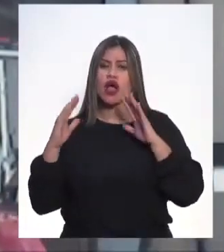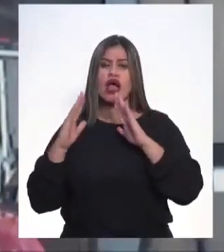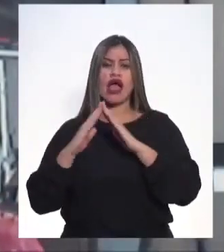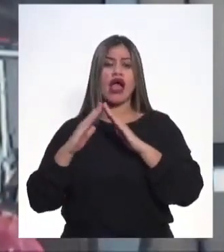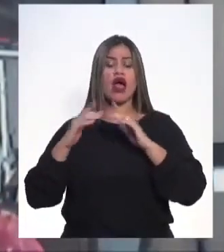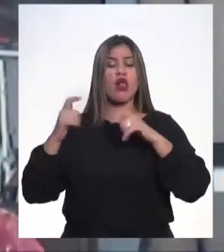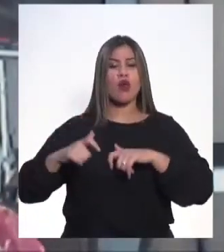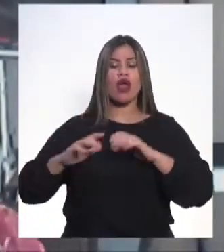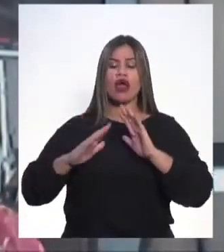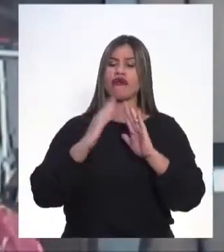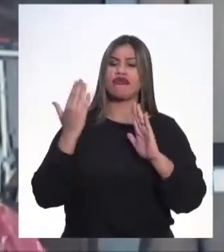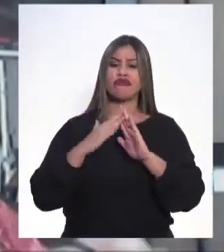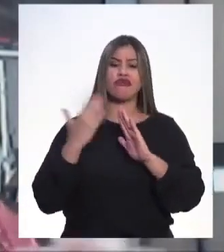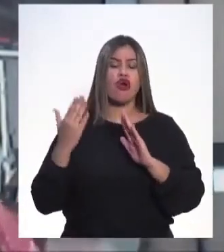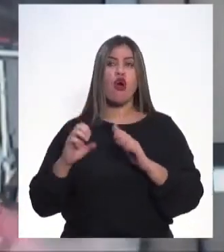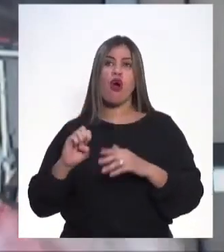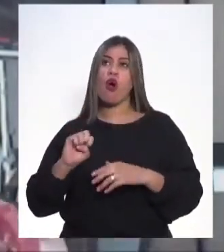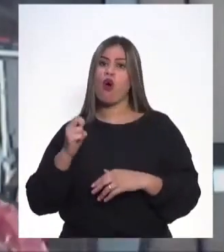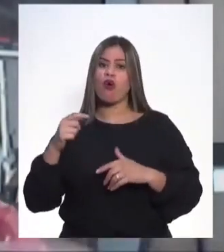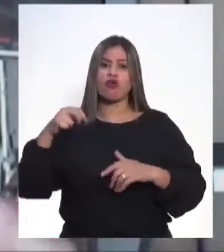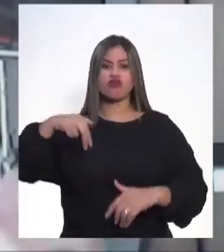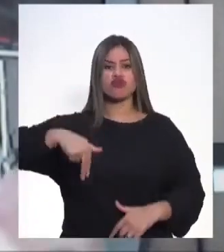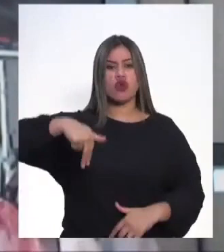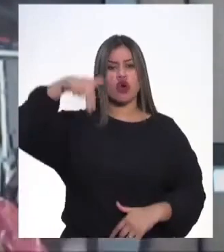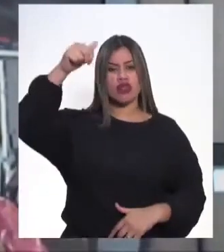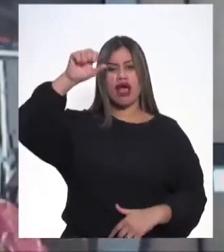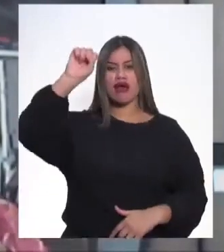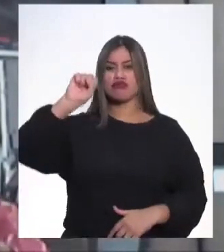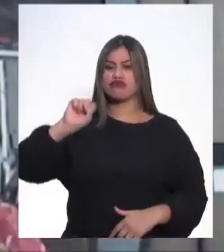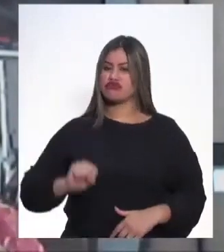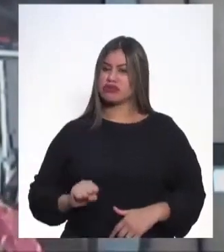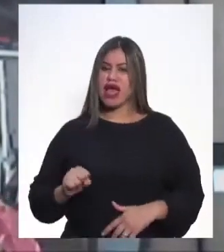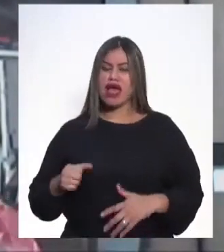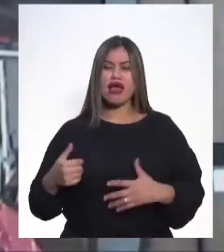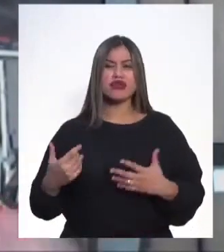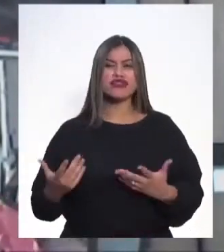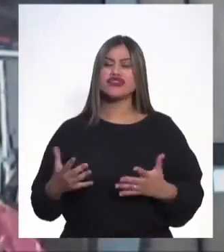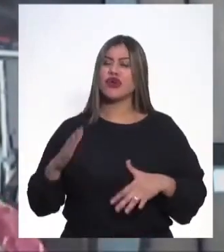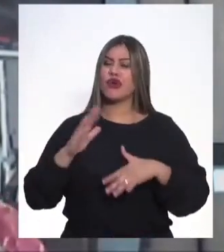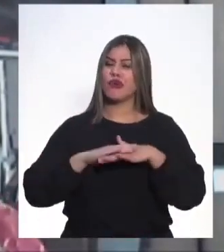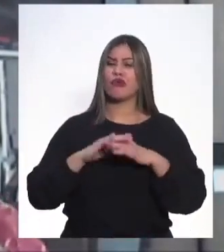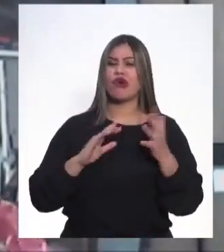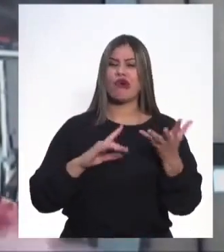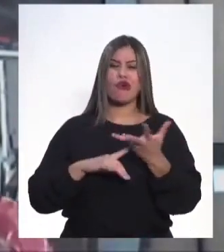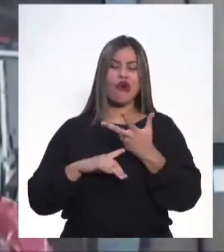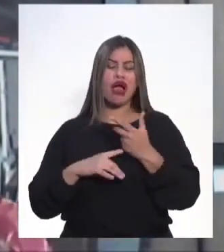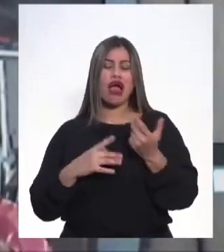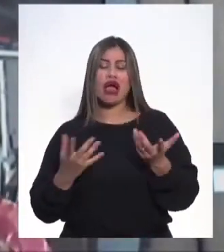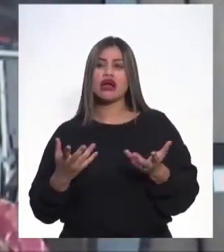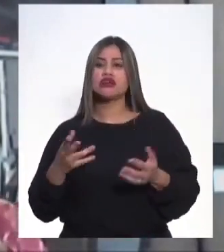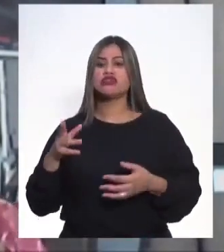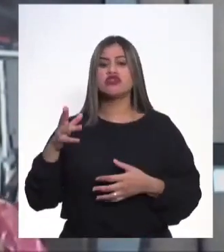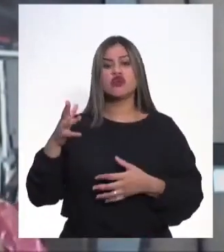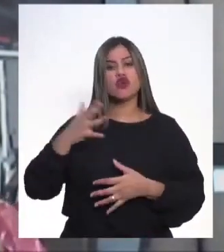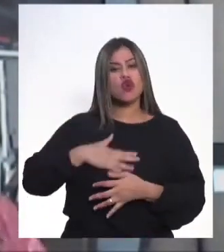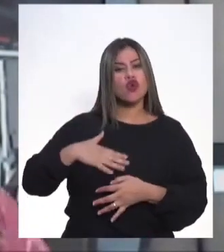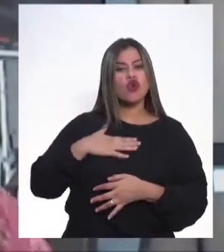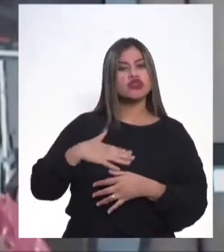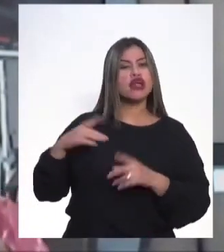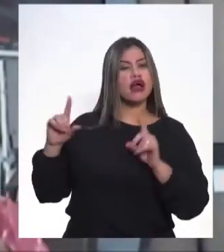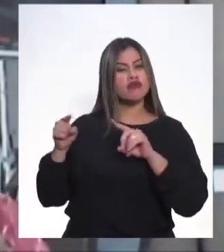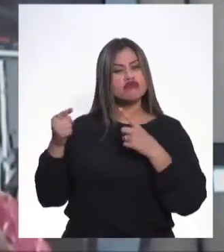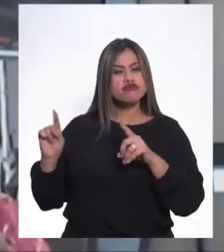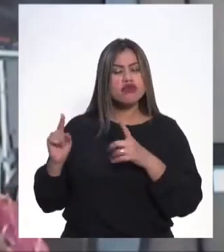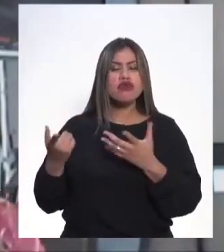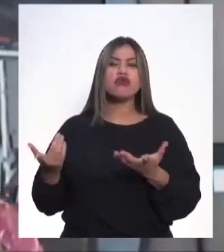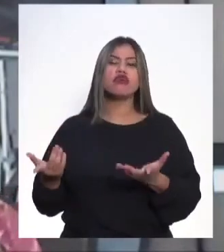do Sudeste, né, de produzirmos um tipo de arte, de consumirmos um tipo de música, né, uma série